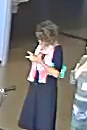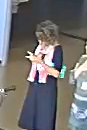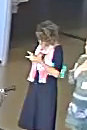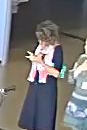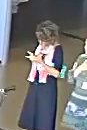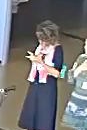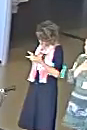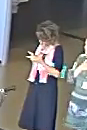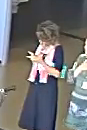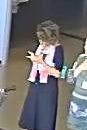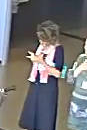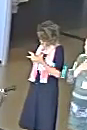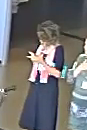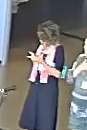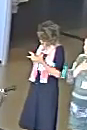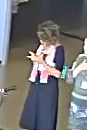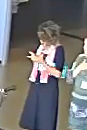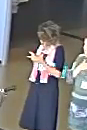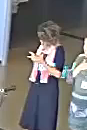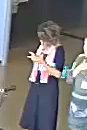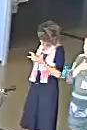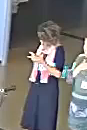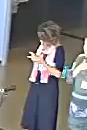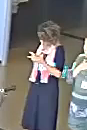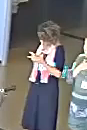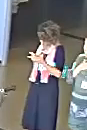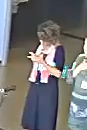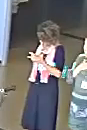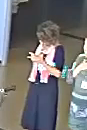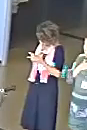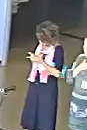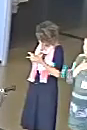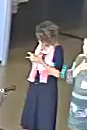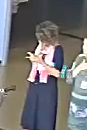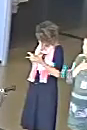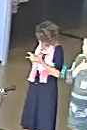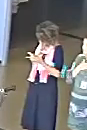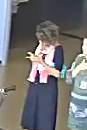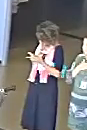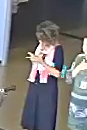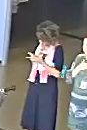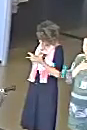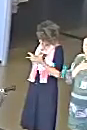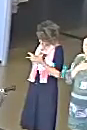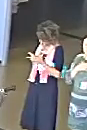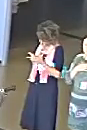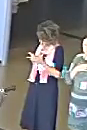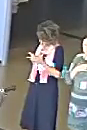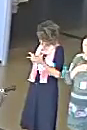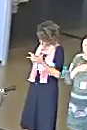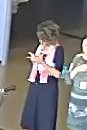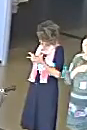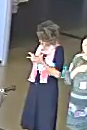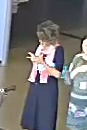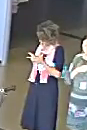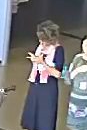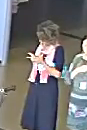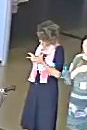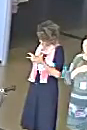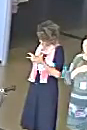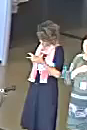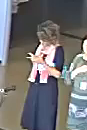vez por essa proposição porque essa comissão já tá aí trabalhando muito visitando eh tivemos aí a oportunidade de